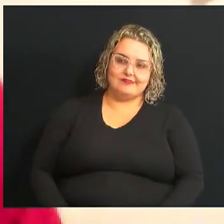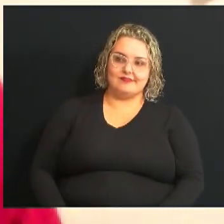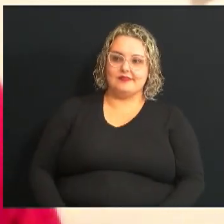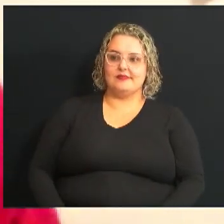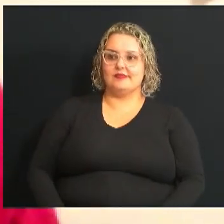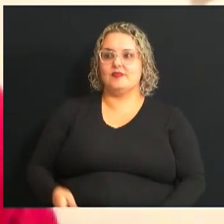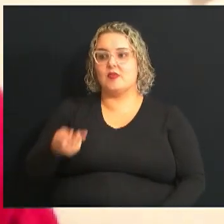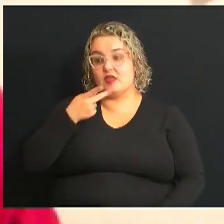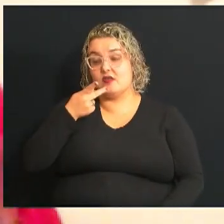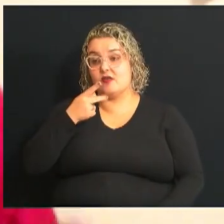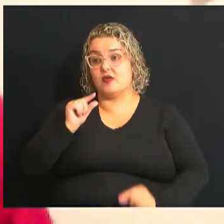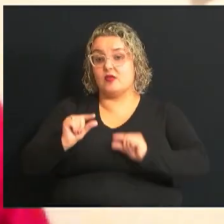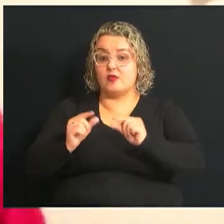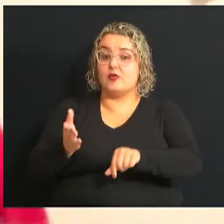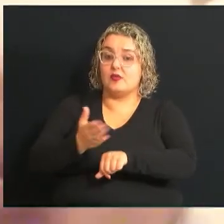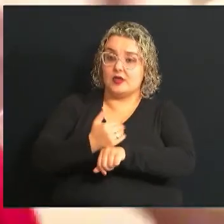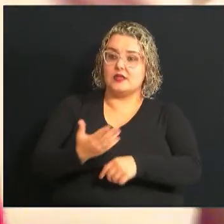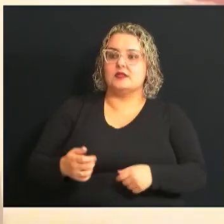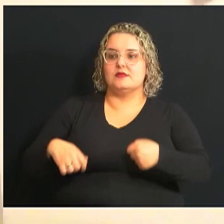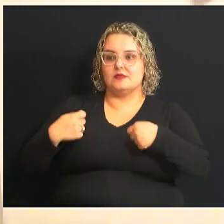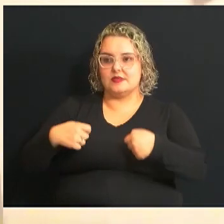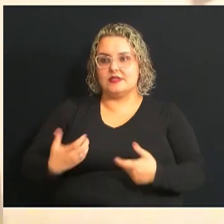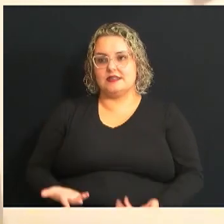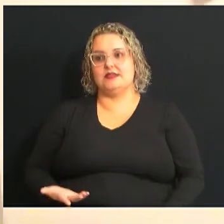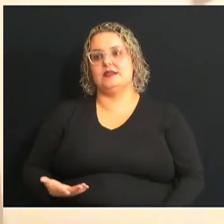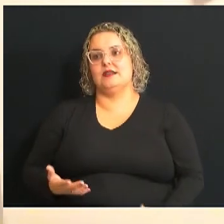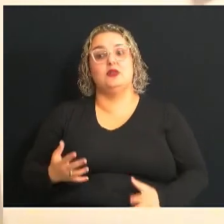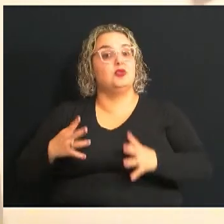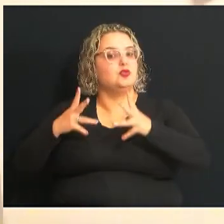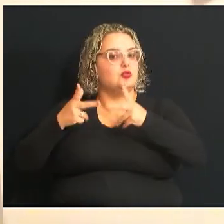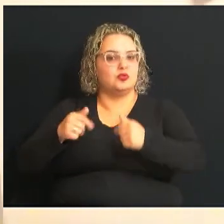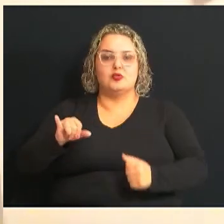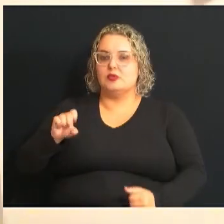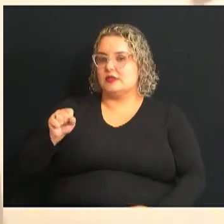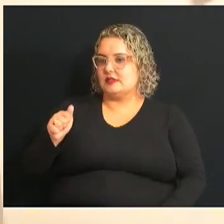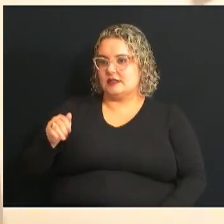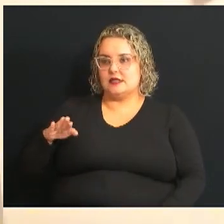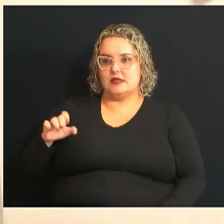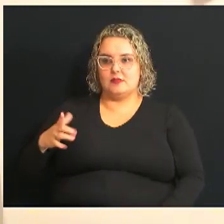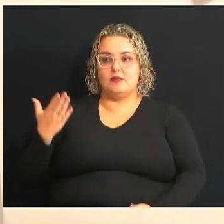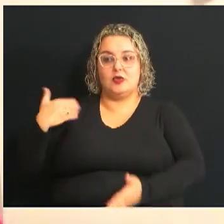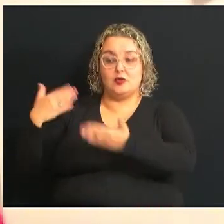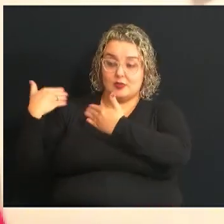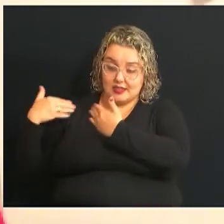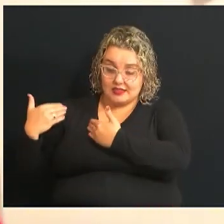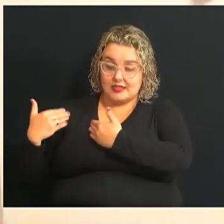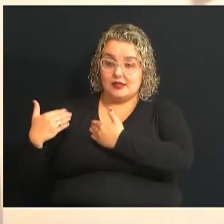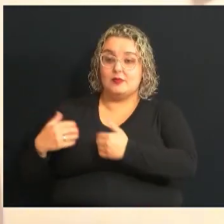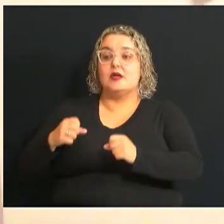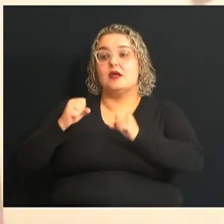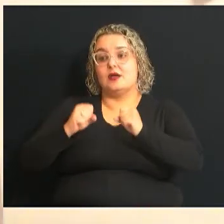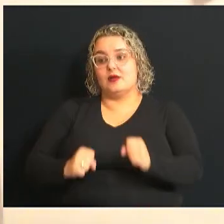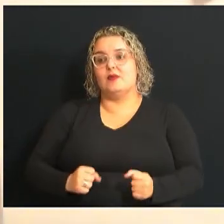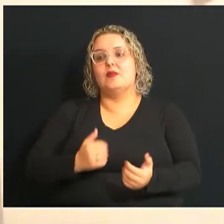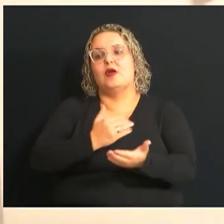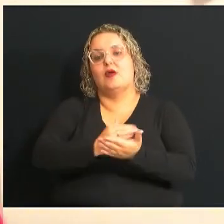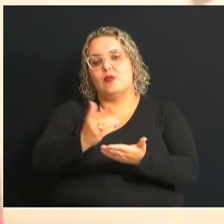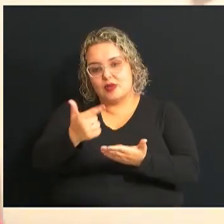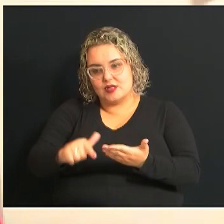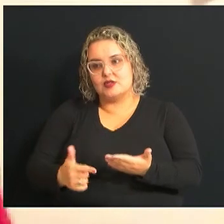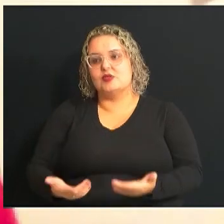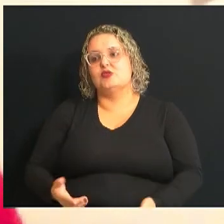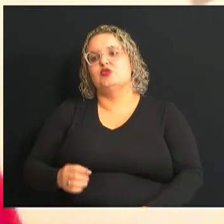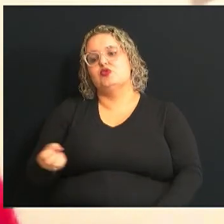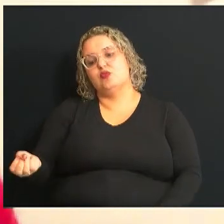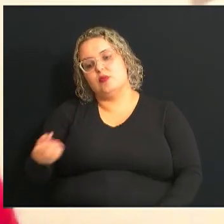falei um pouco antes, assim, que eu precisei me despedir daquela Isabel que eu tinha sido, para que eu pudesse recomeçar nesse